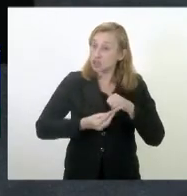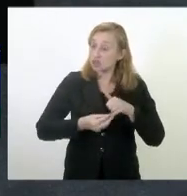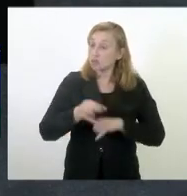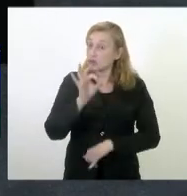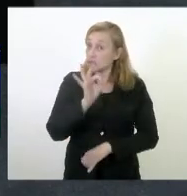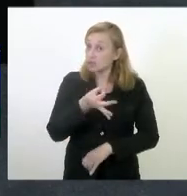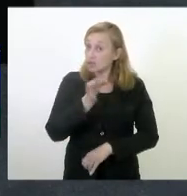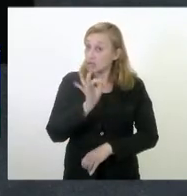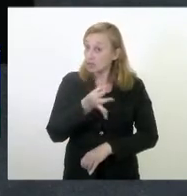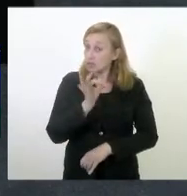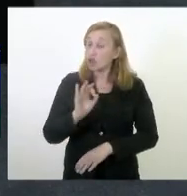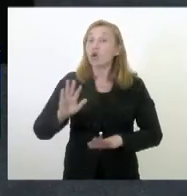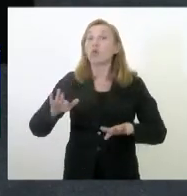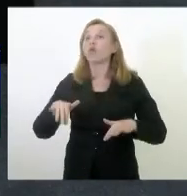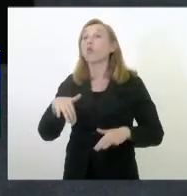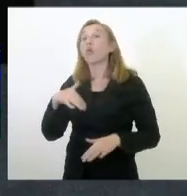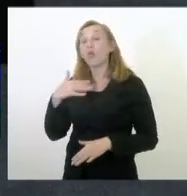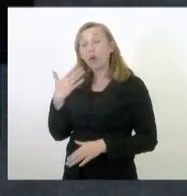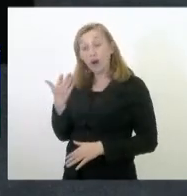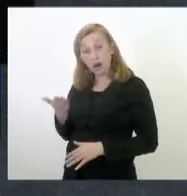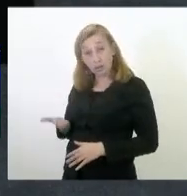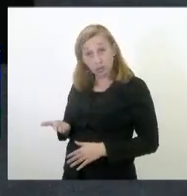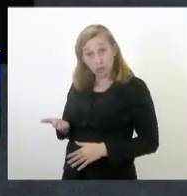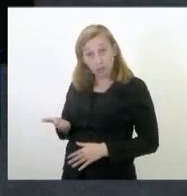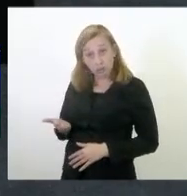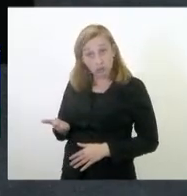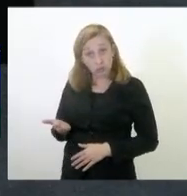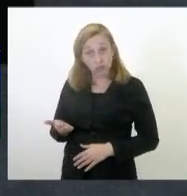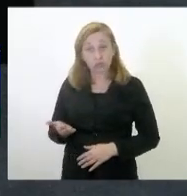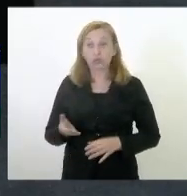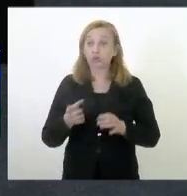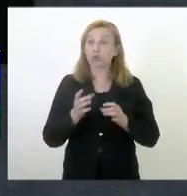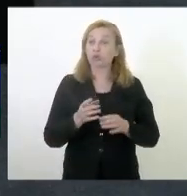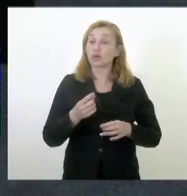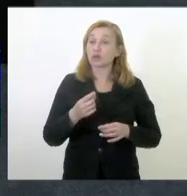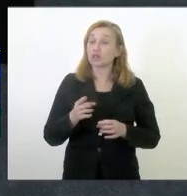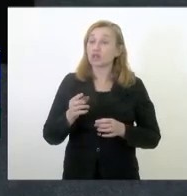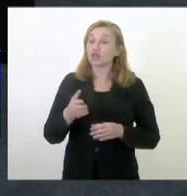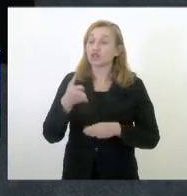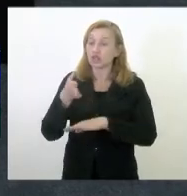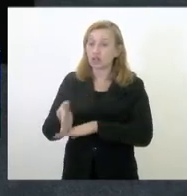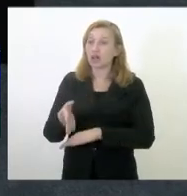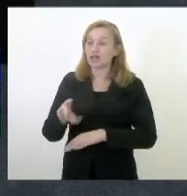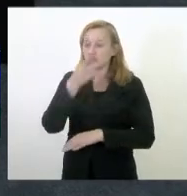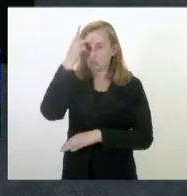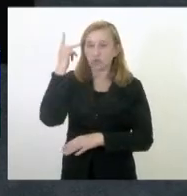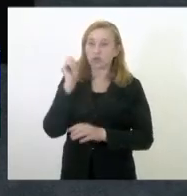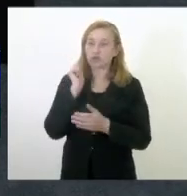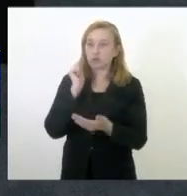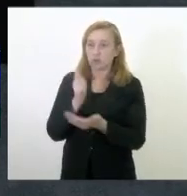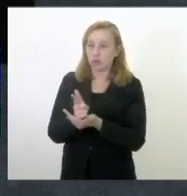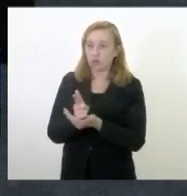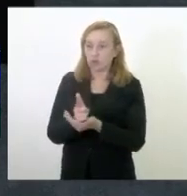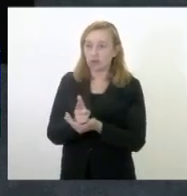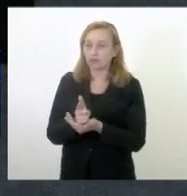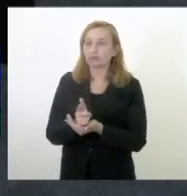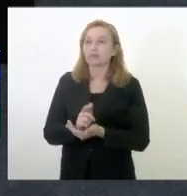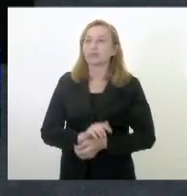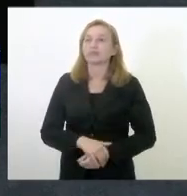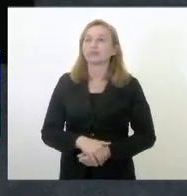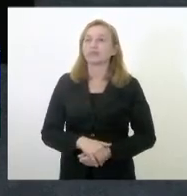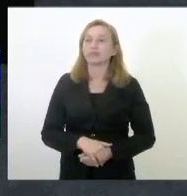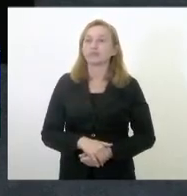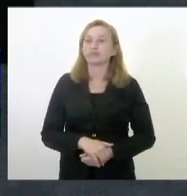respectivamente, quando destinadas ao consumidor final. A possibilidade de aderir a